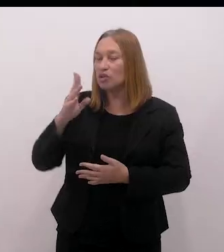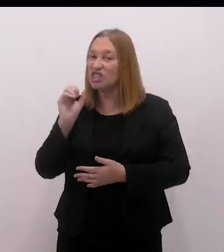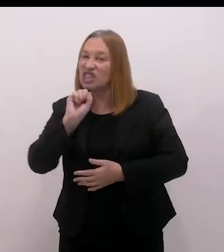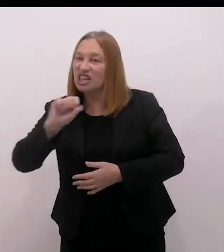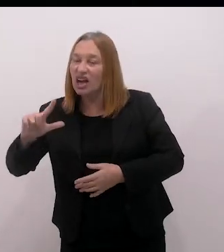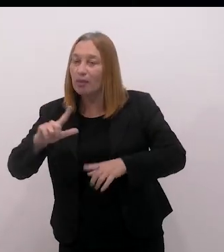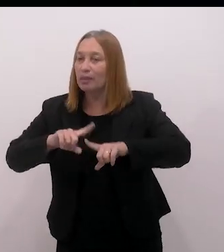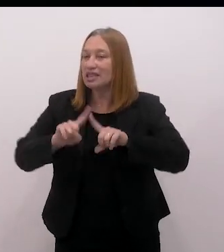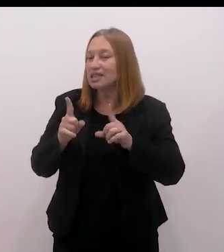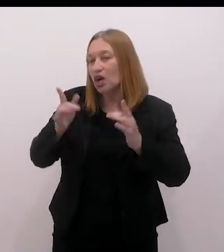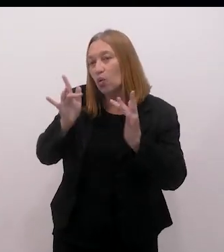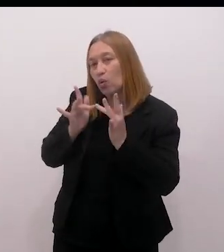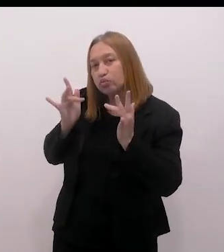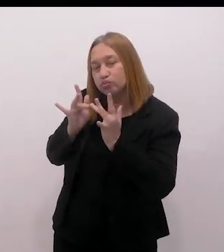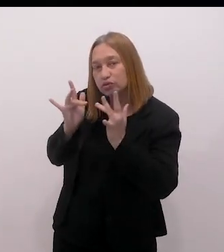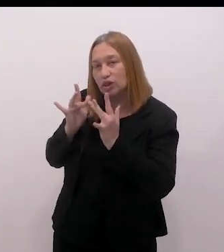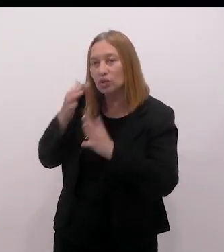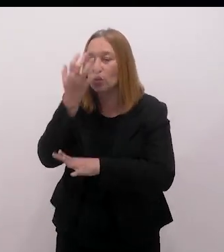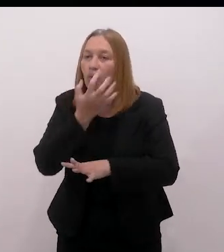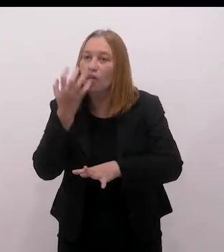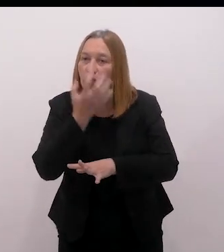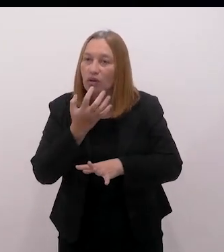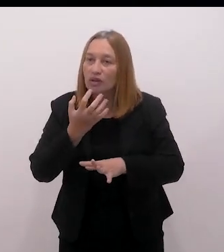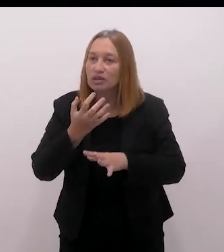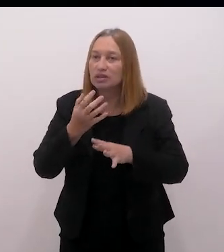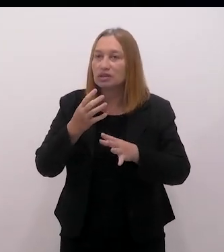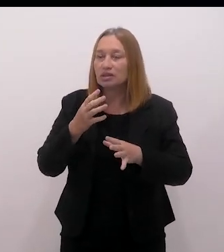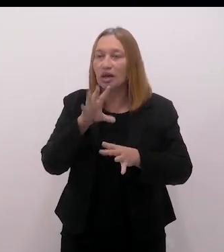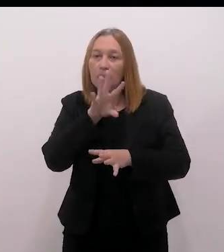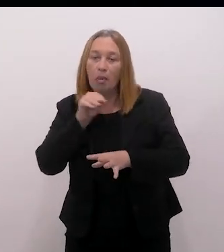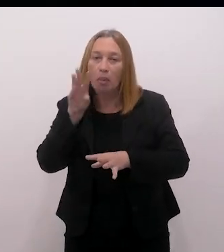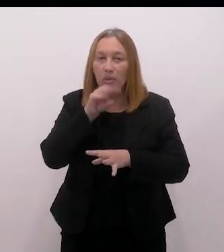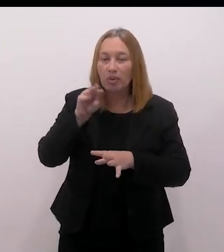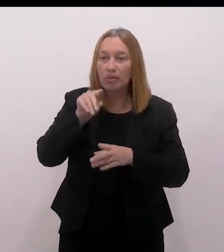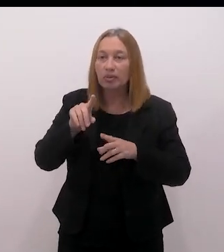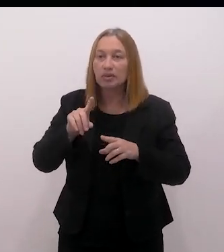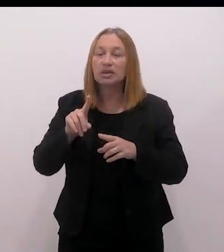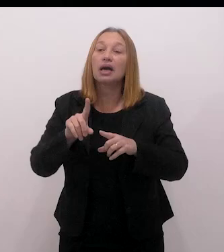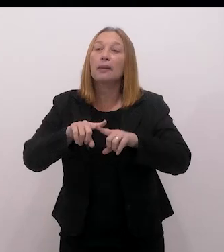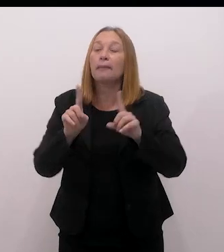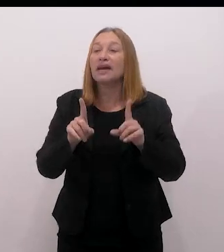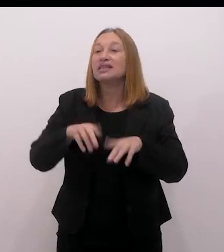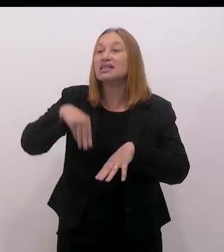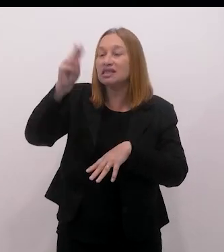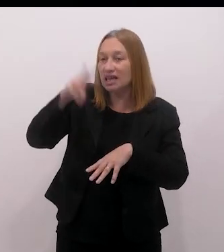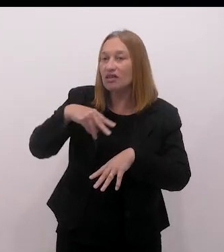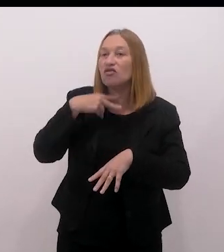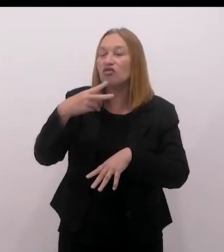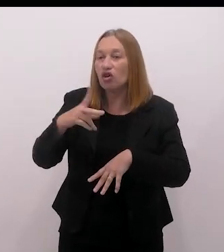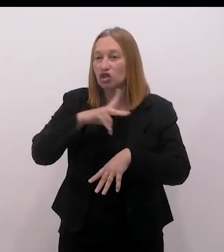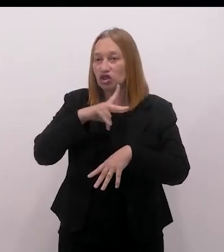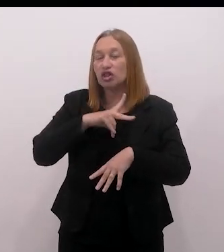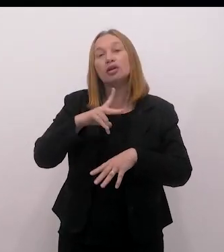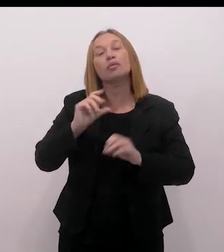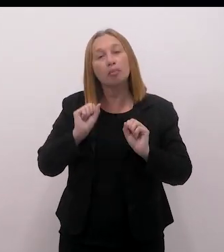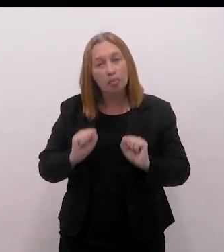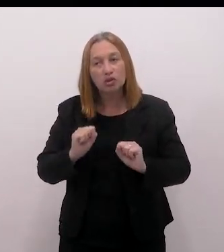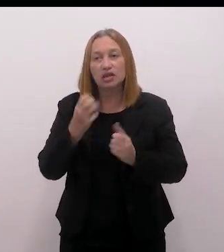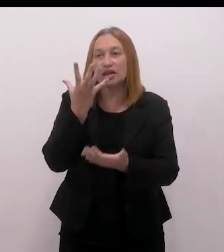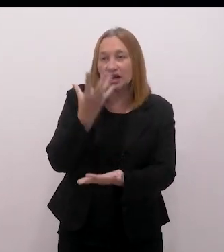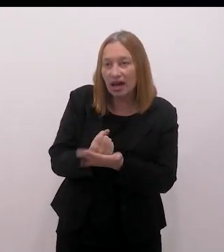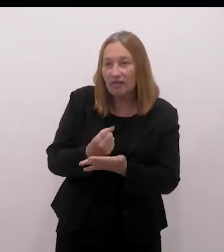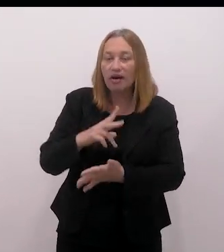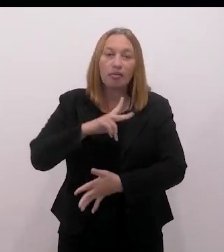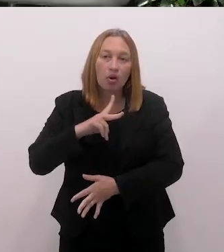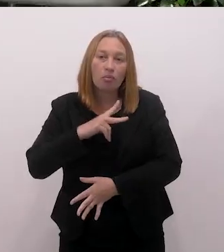tinha contato com a música e normalmente se dublava a música. Sim. Mas quem era afinado podia gravar a própria música. Então